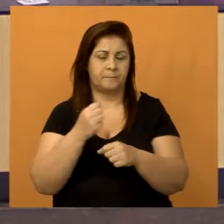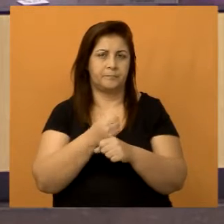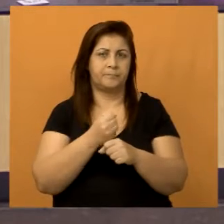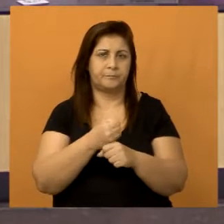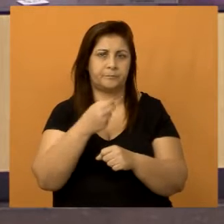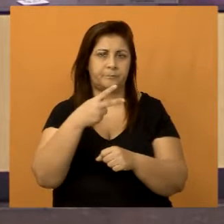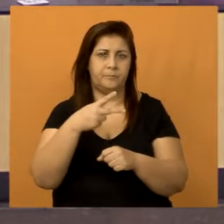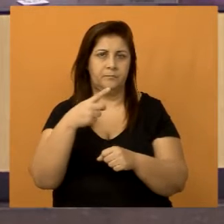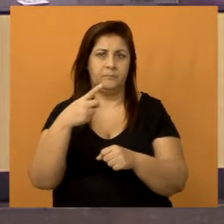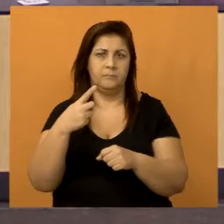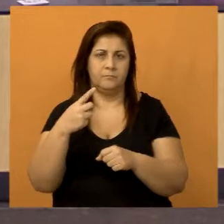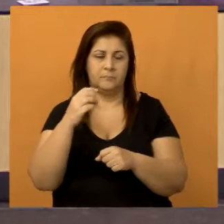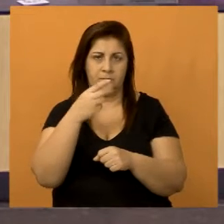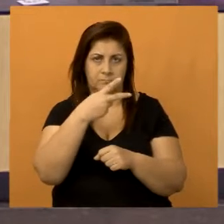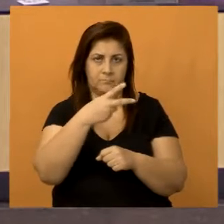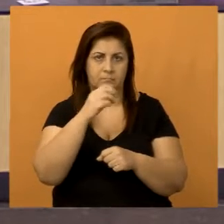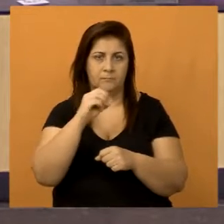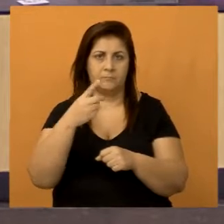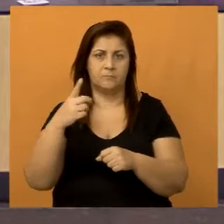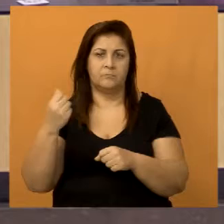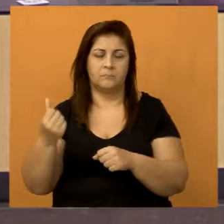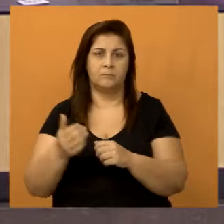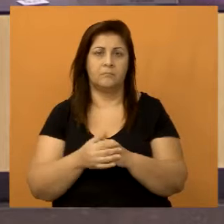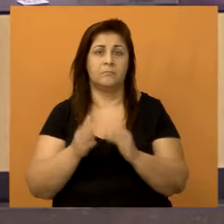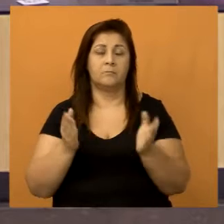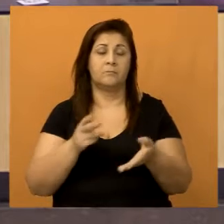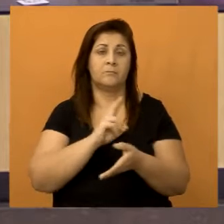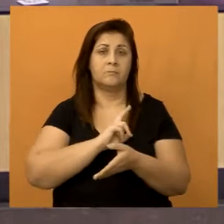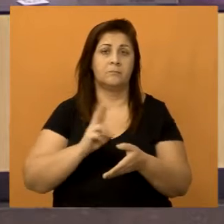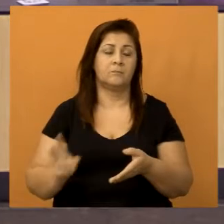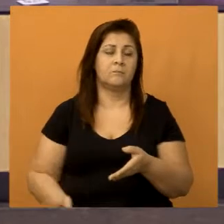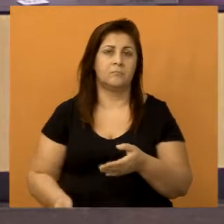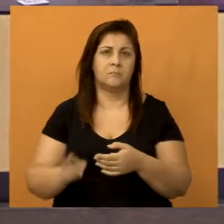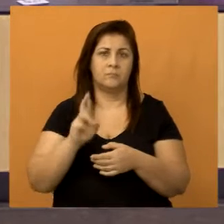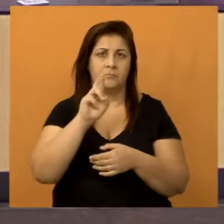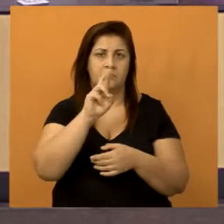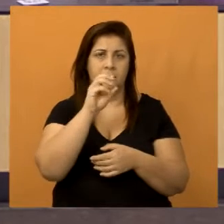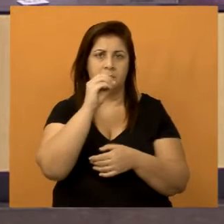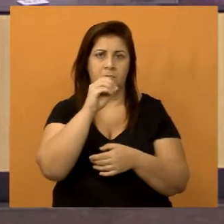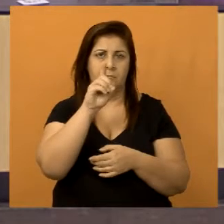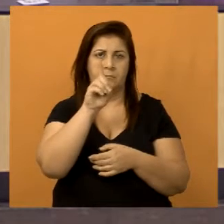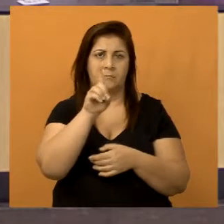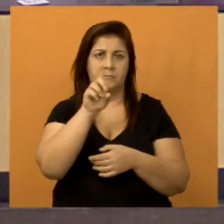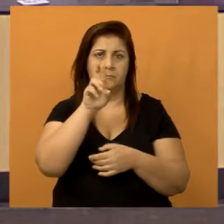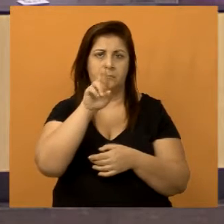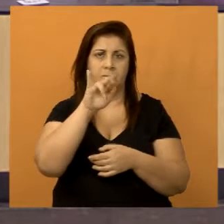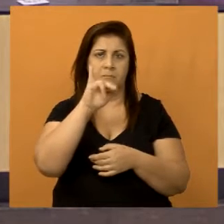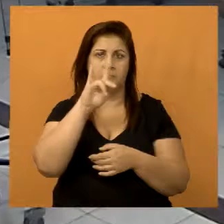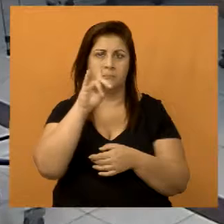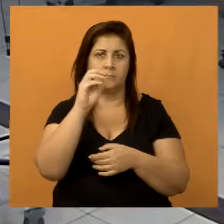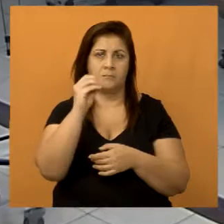2016. Com a palavra, o vereador Dr. Rodrigo Salomão, presidente da comissão.